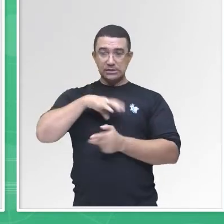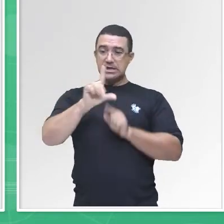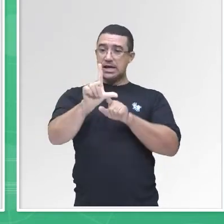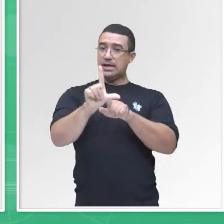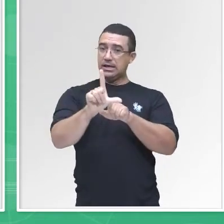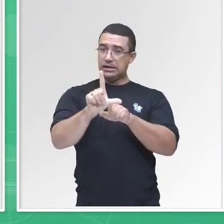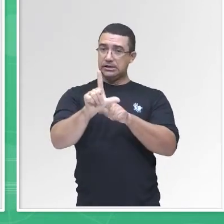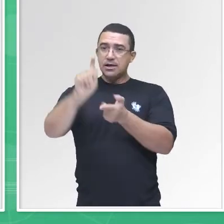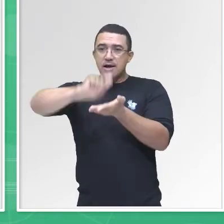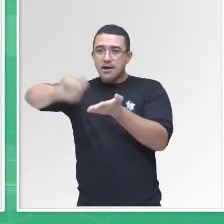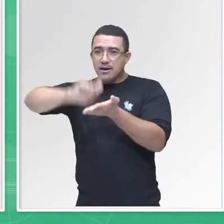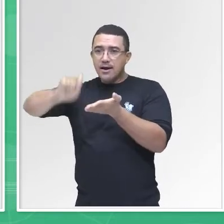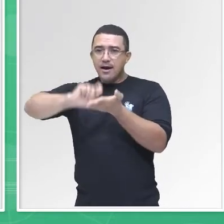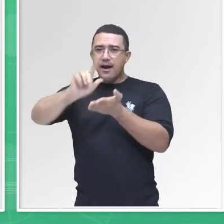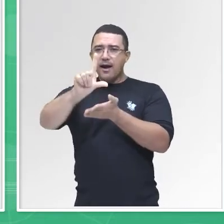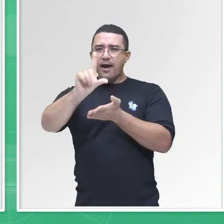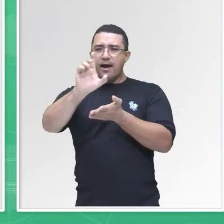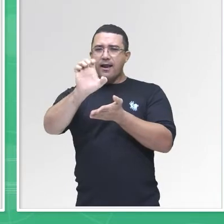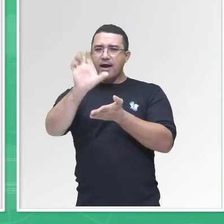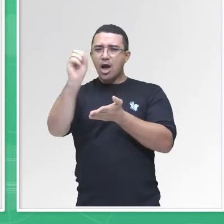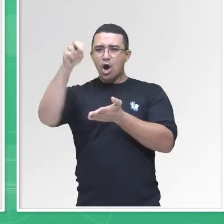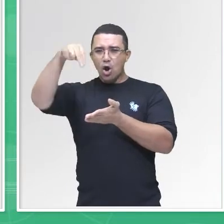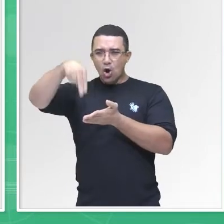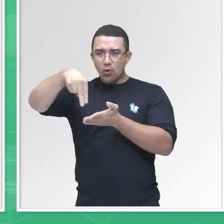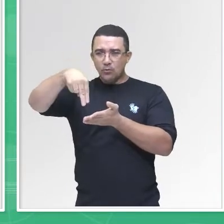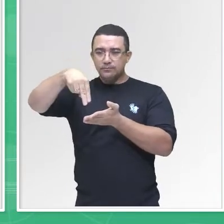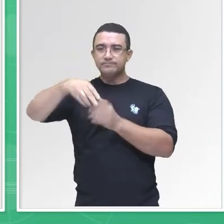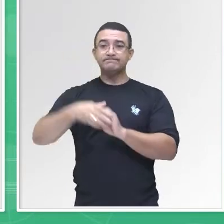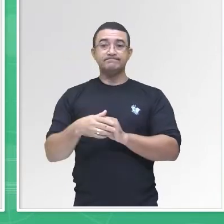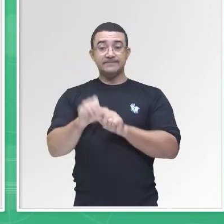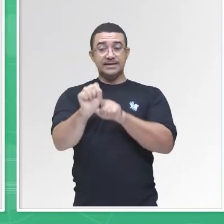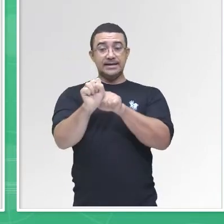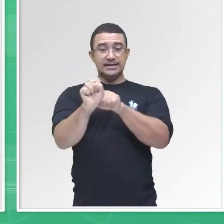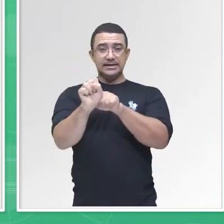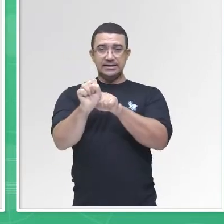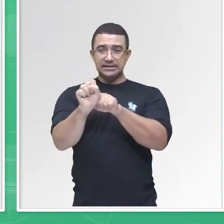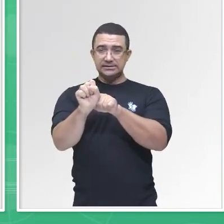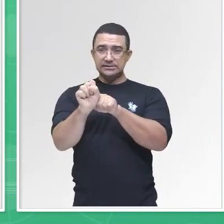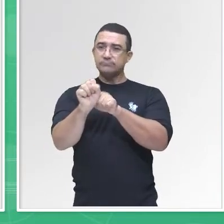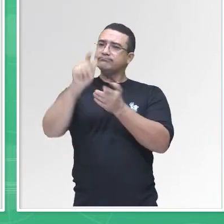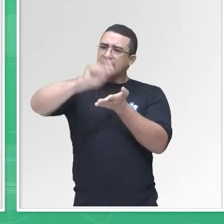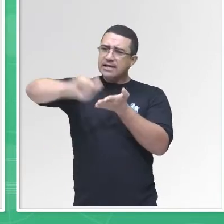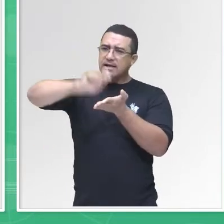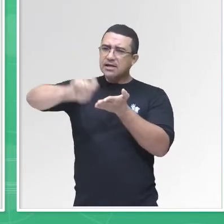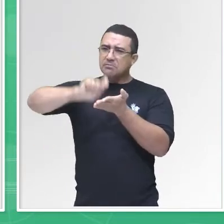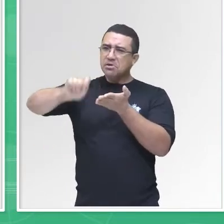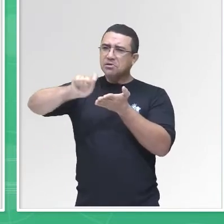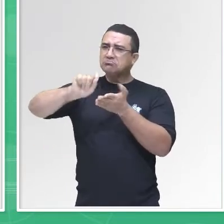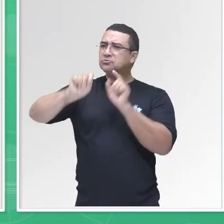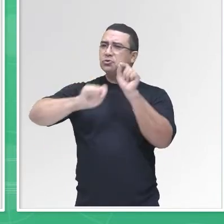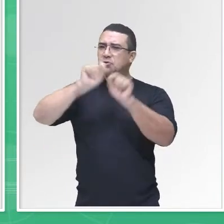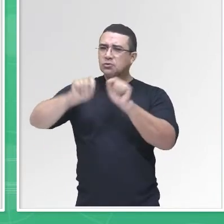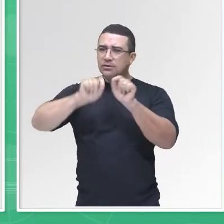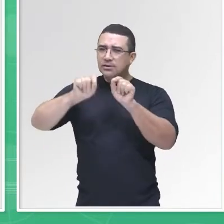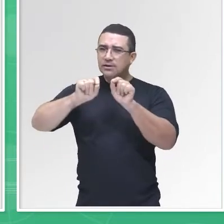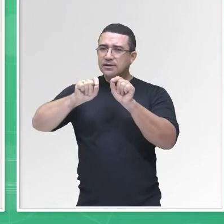escreve leão. E com la S, se escreve serpiente. Muito